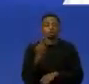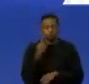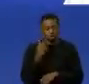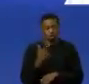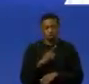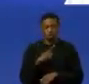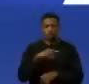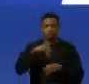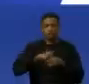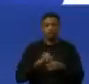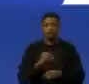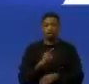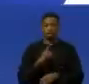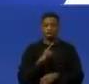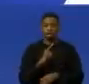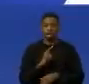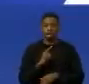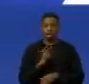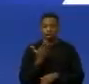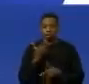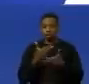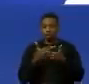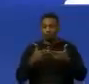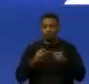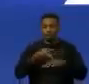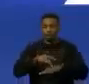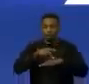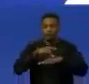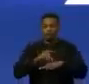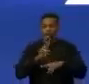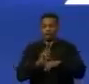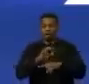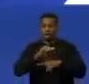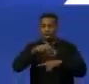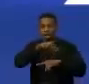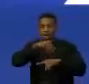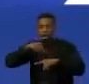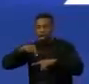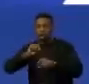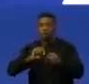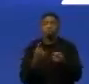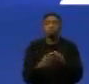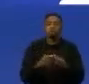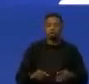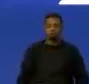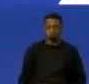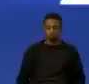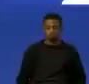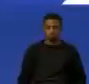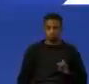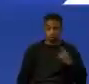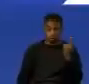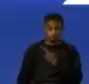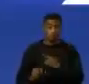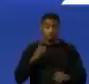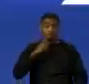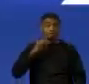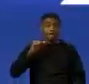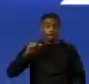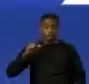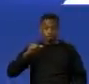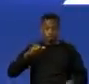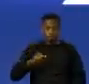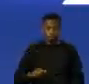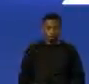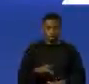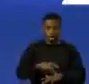células presentes nos alimentos preservados com essa técnica? Então, temos que lembrar o seguinte, quando jogamos sal na